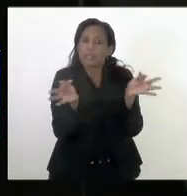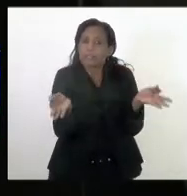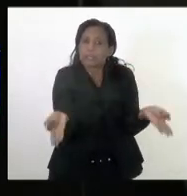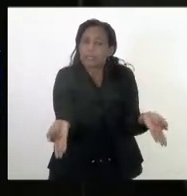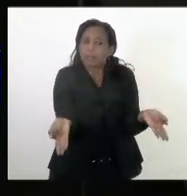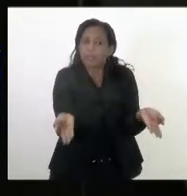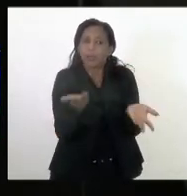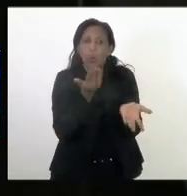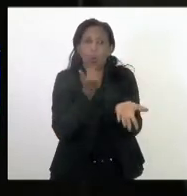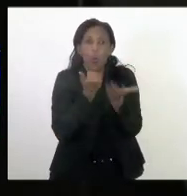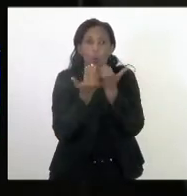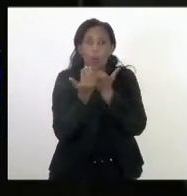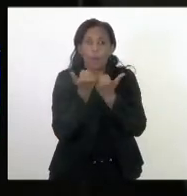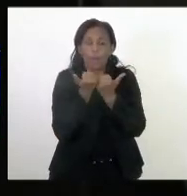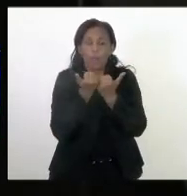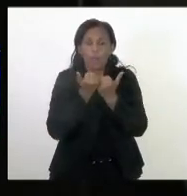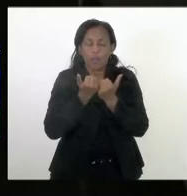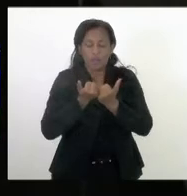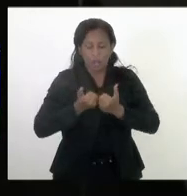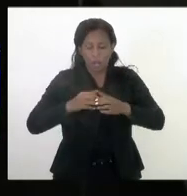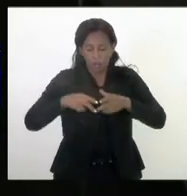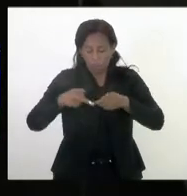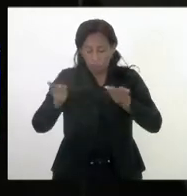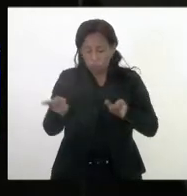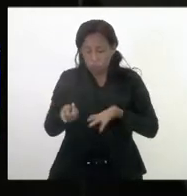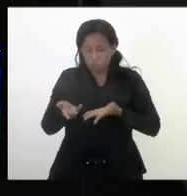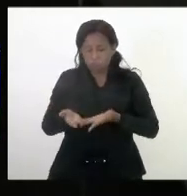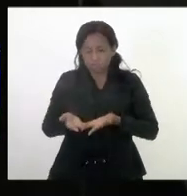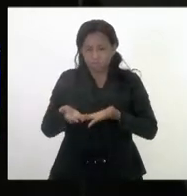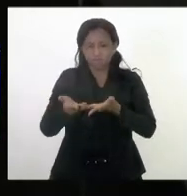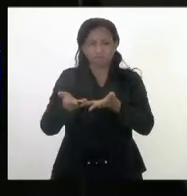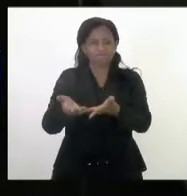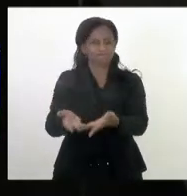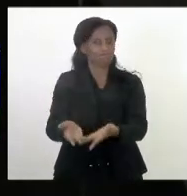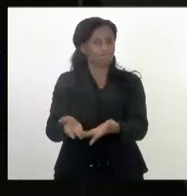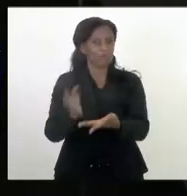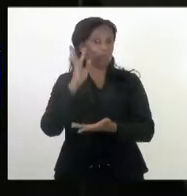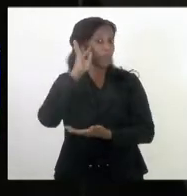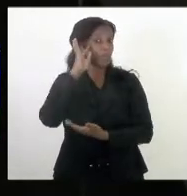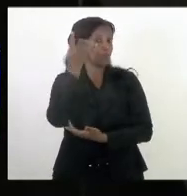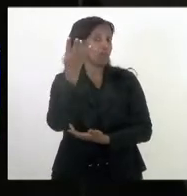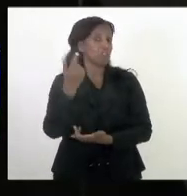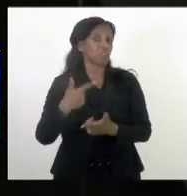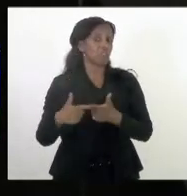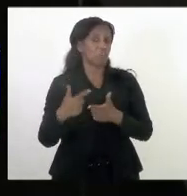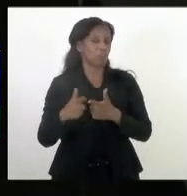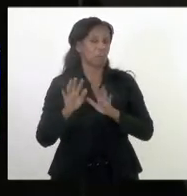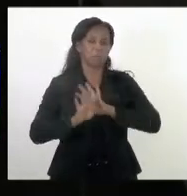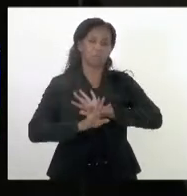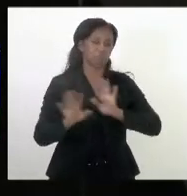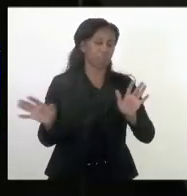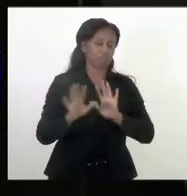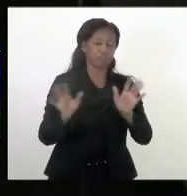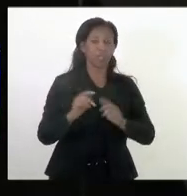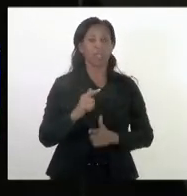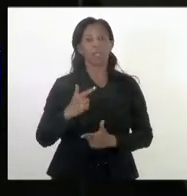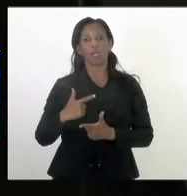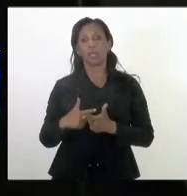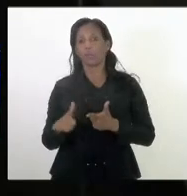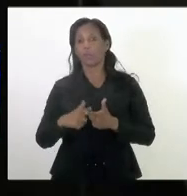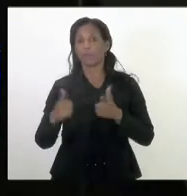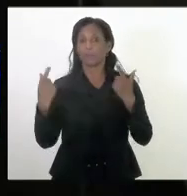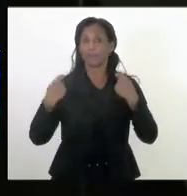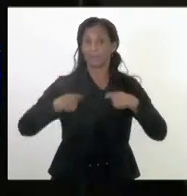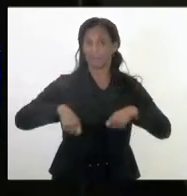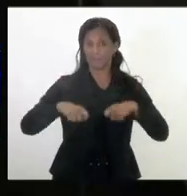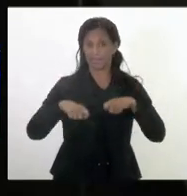uma alimentação, de uma refeição, por si só não vai resolver o nosso problema. E o problema precisa